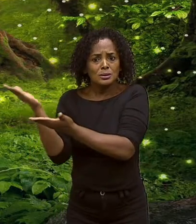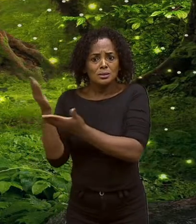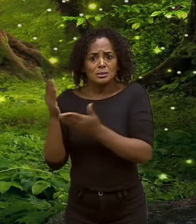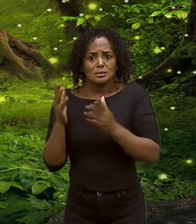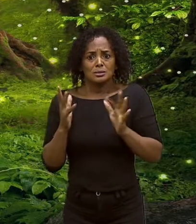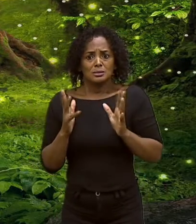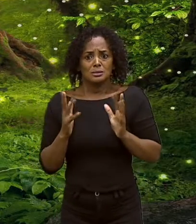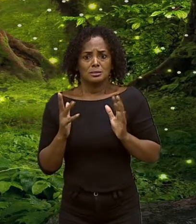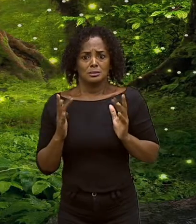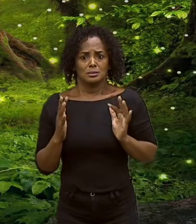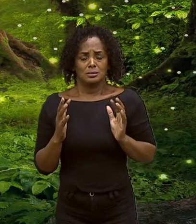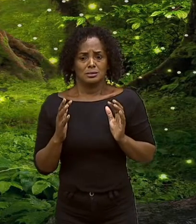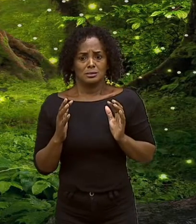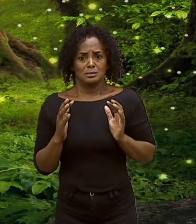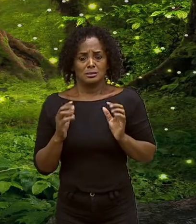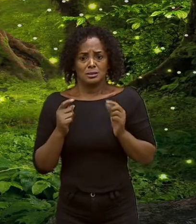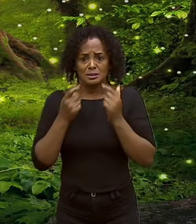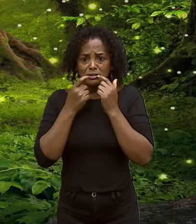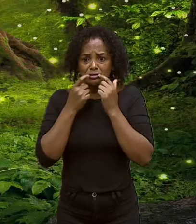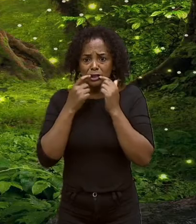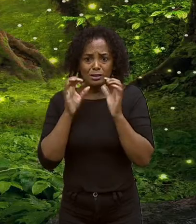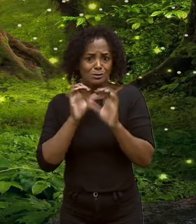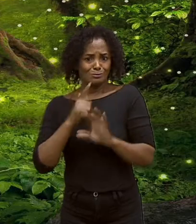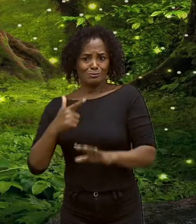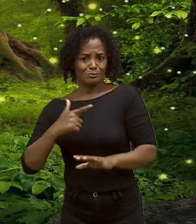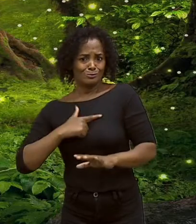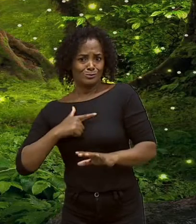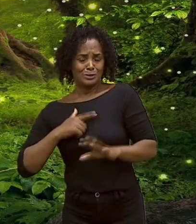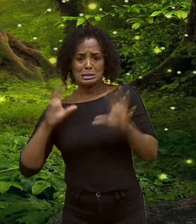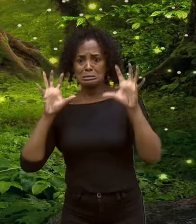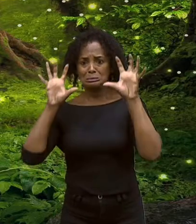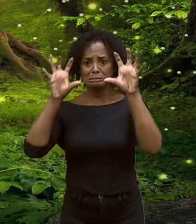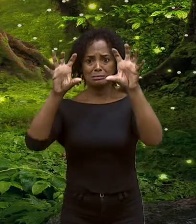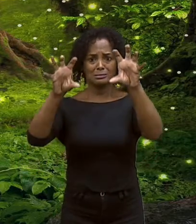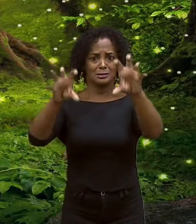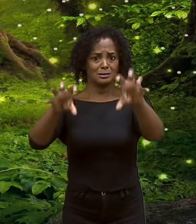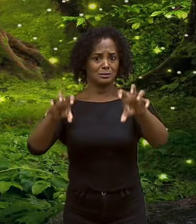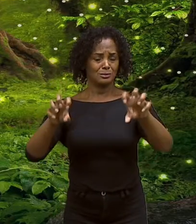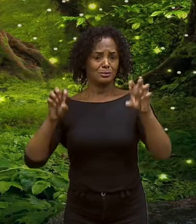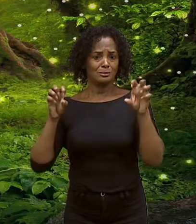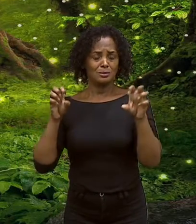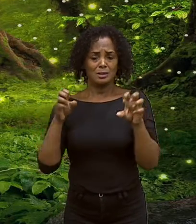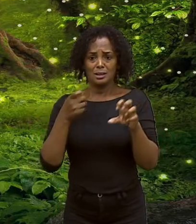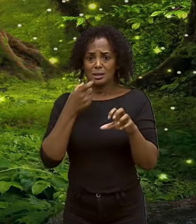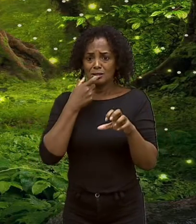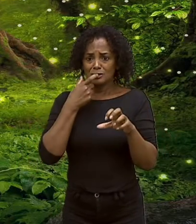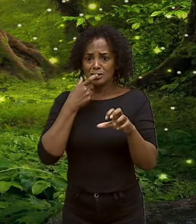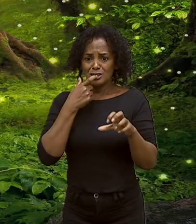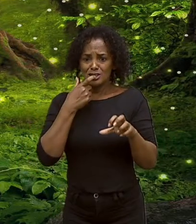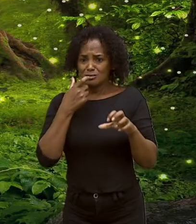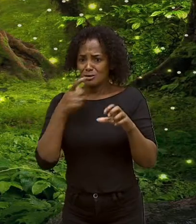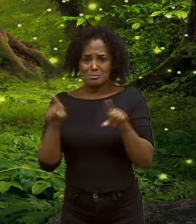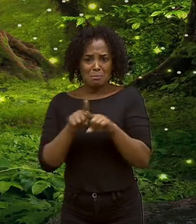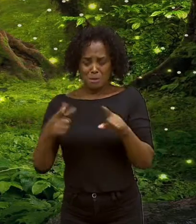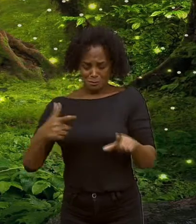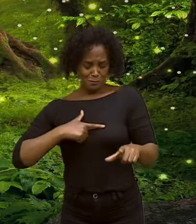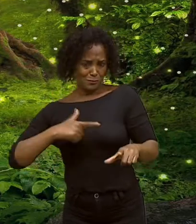"Ai! Presas incríveis, garras terríveis e dentes